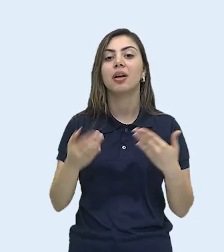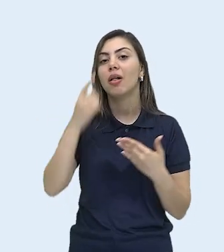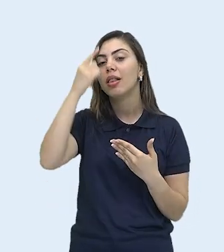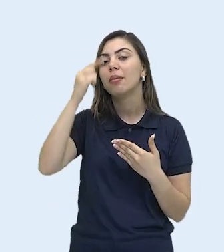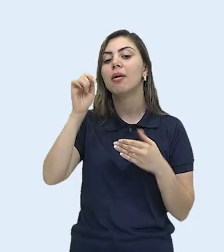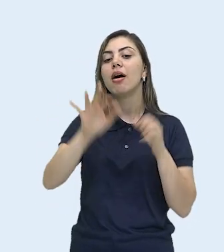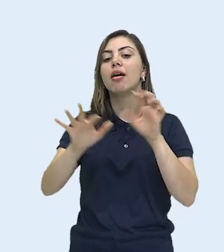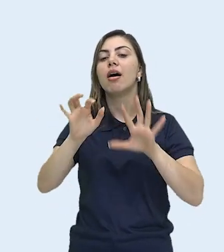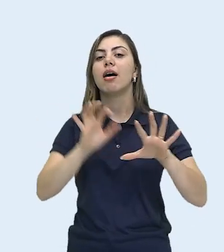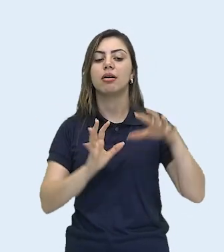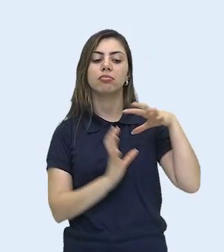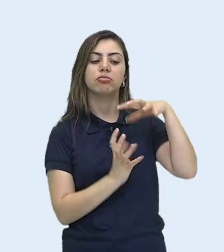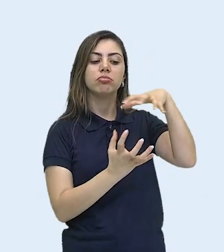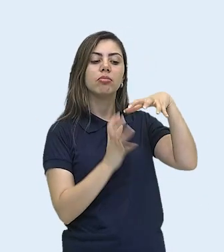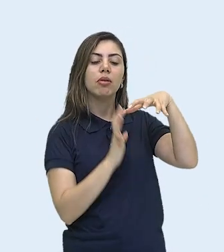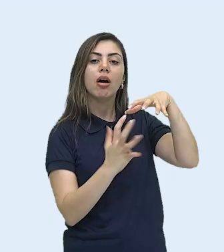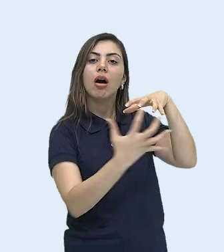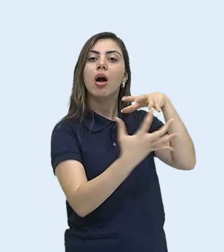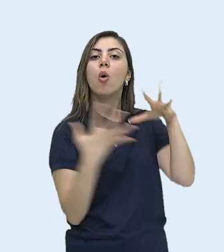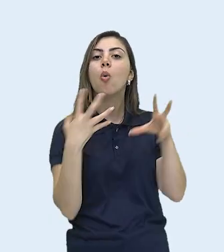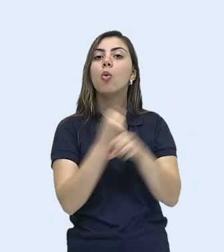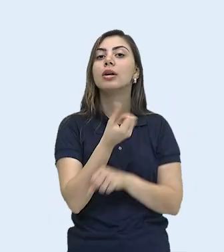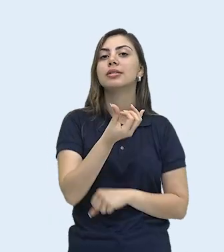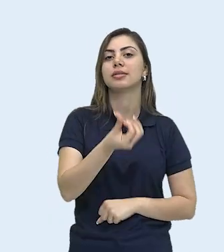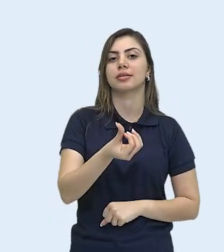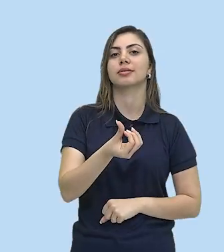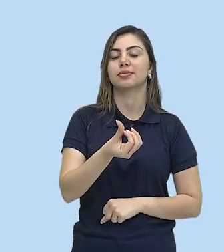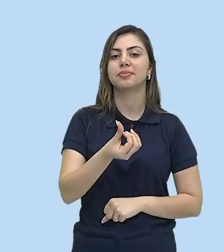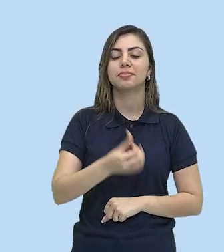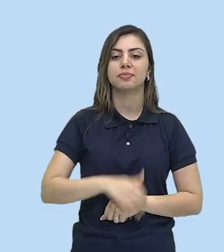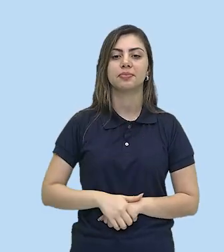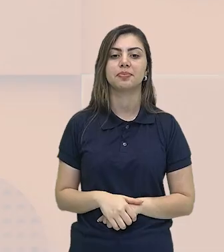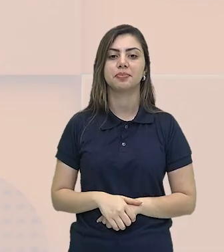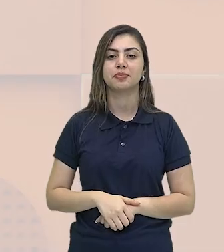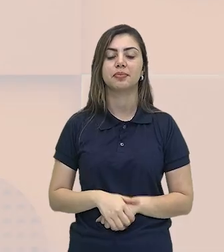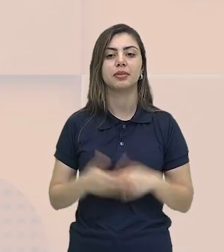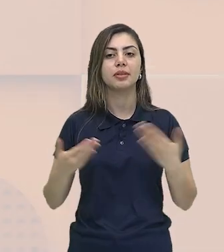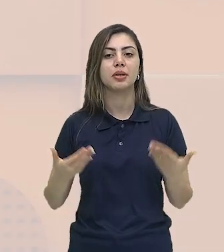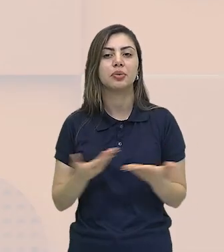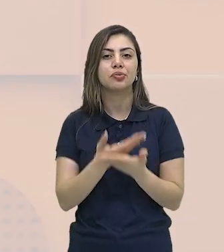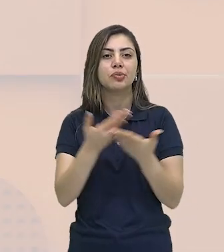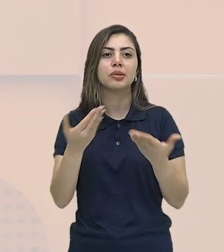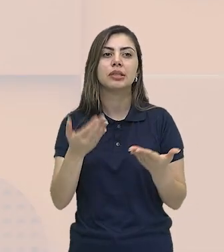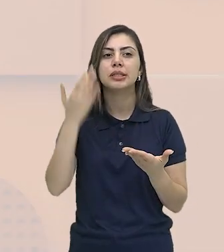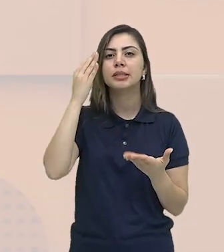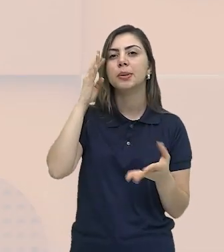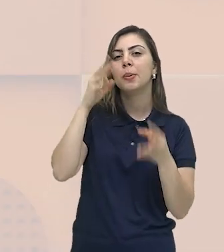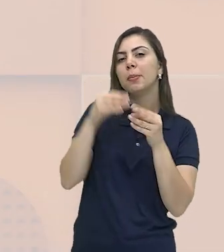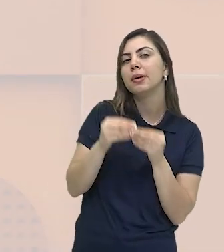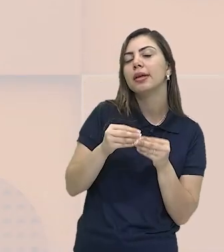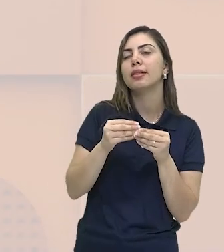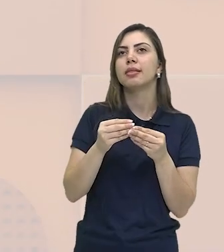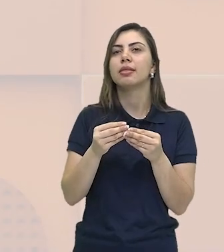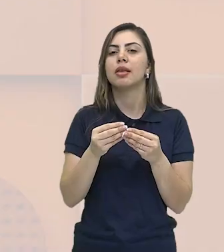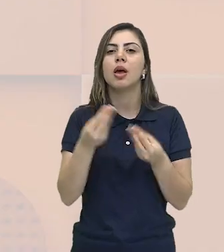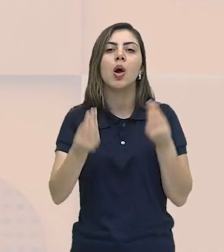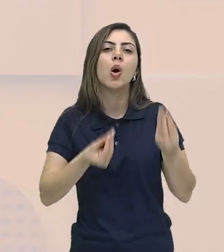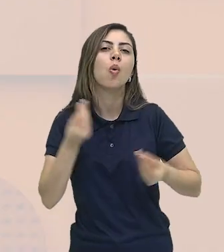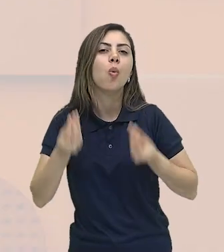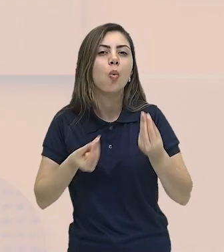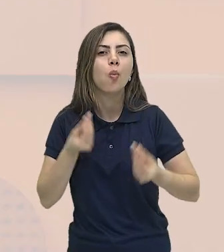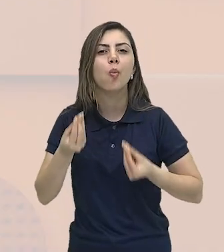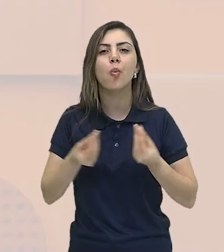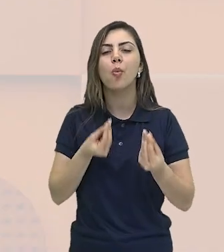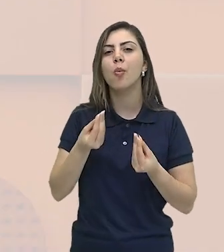6 continentes da Terra. Para que vocês possam fixar melhor e entender